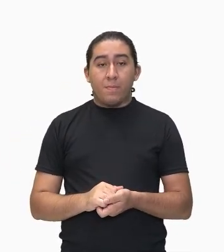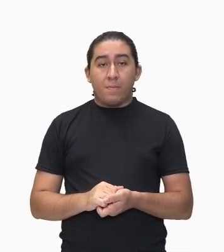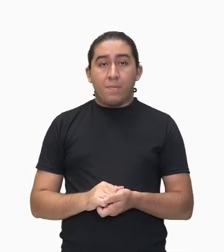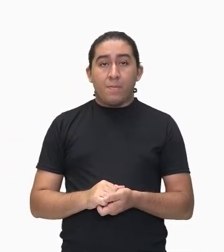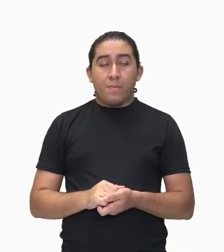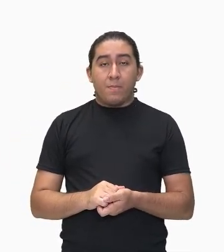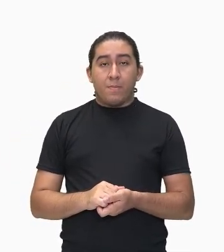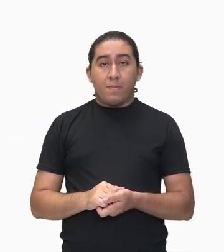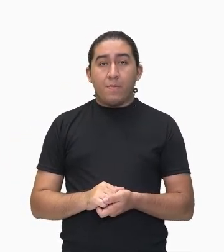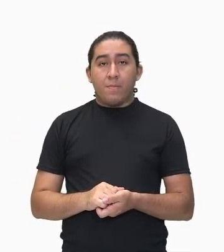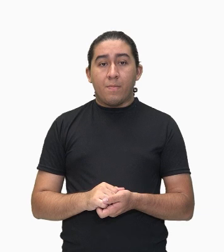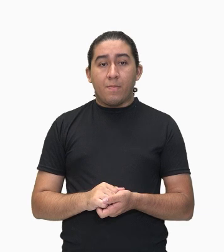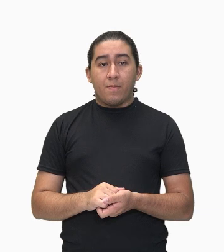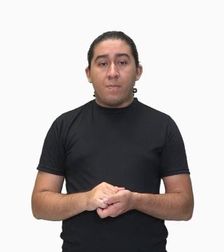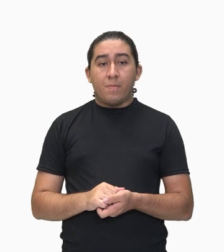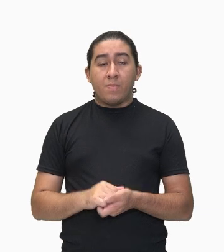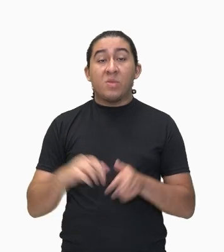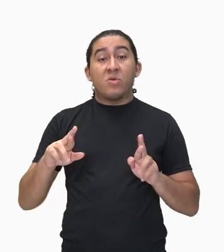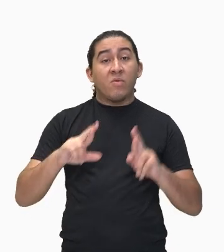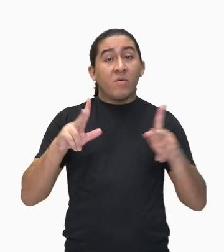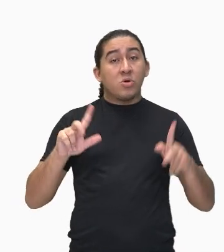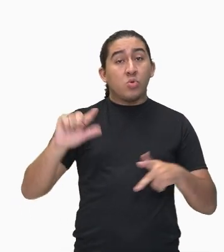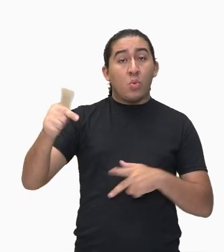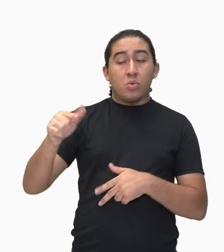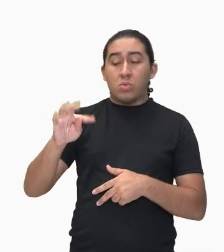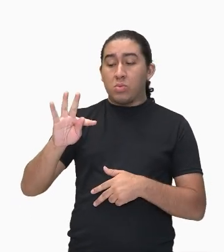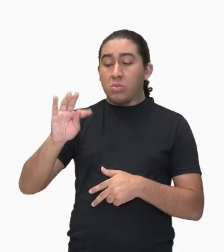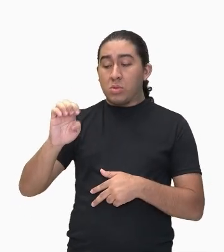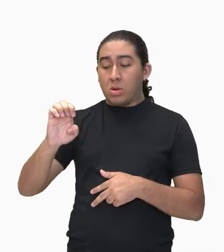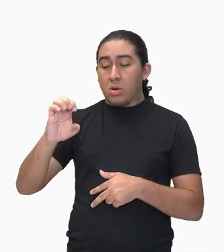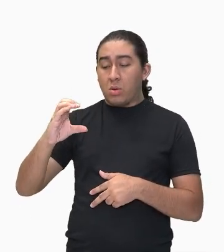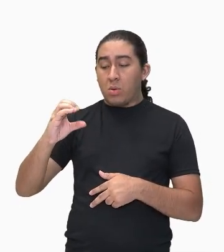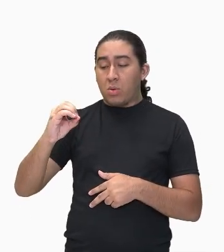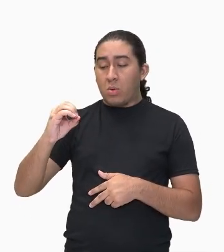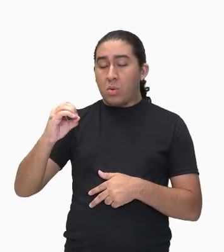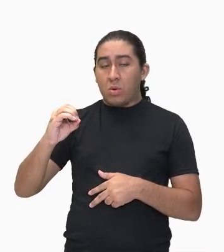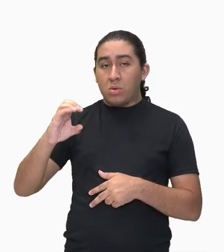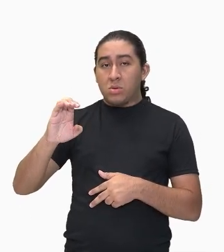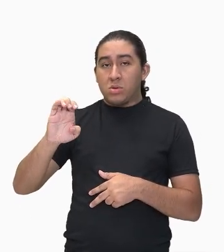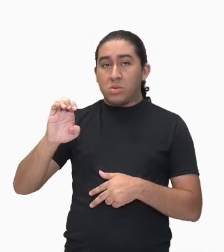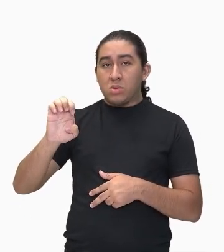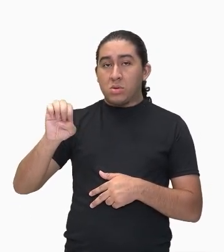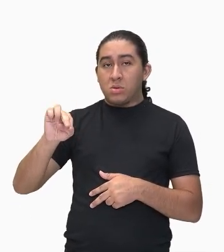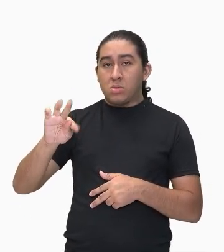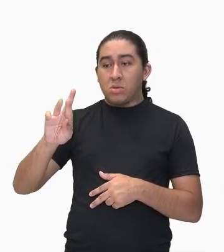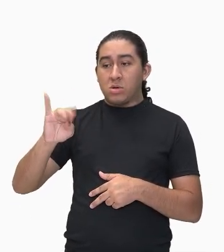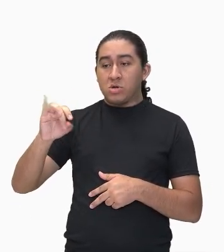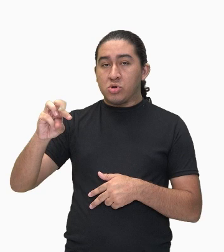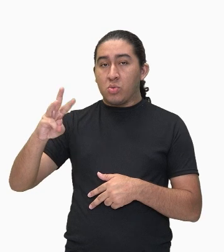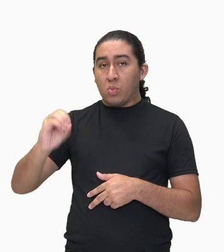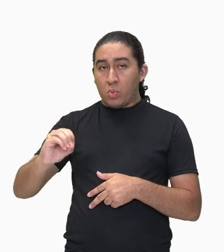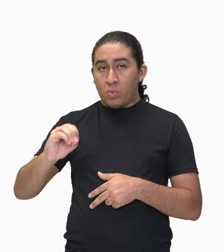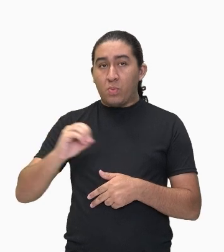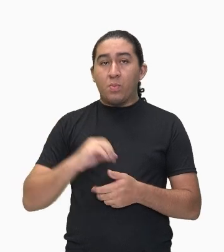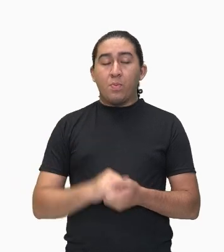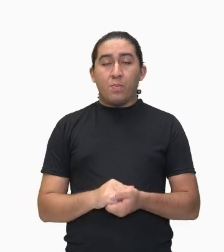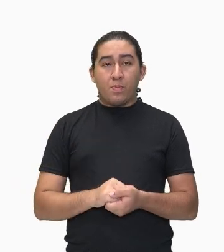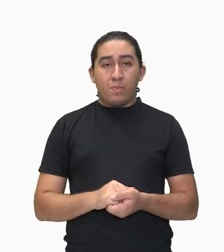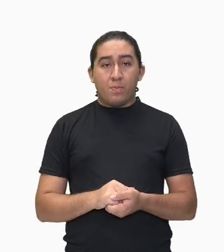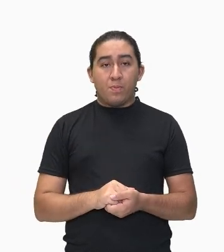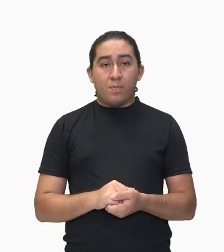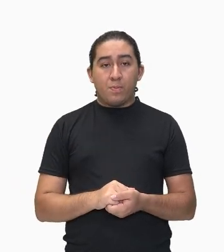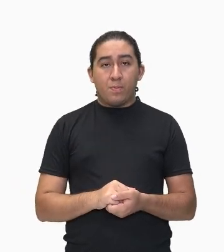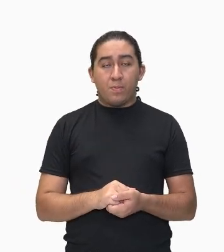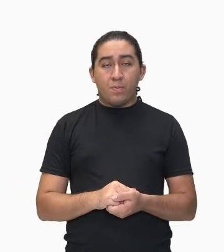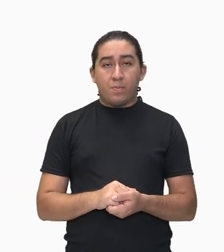encontro ao teocentrismo, lá do período lá de trás do trovadorismo, né? Que